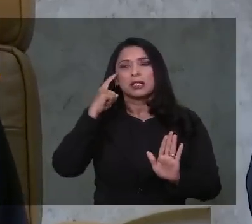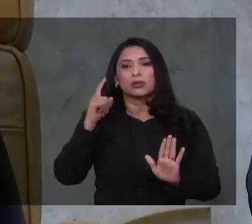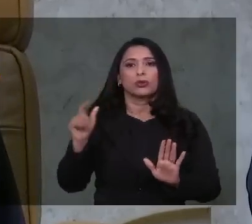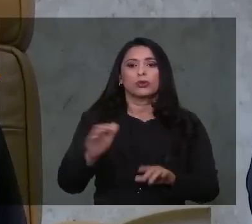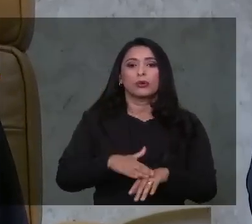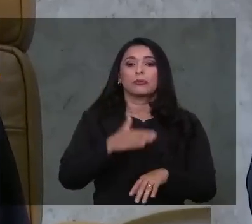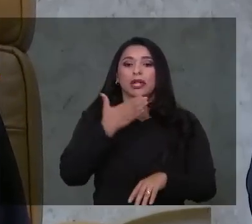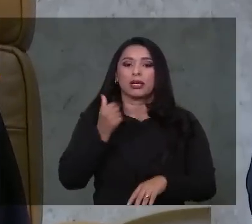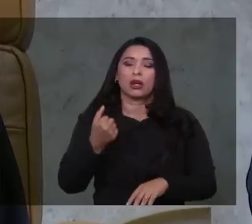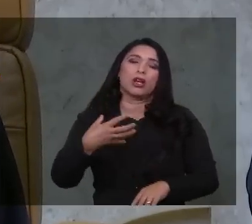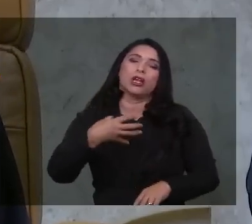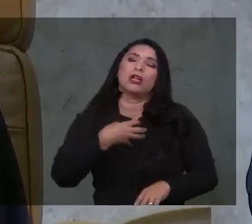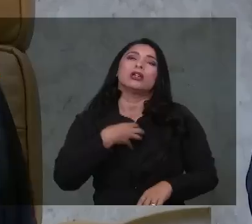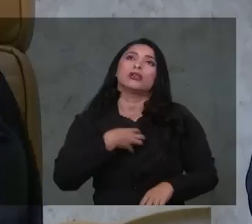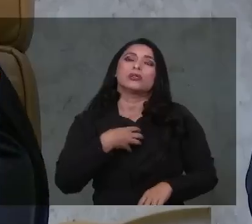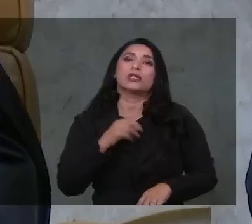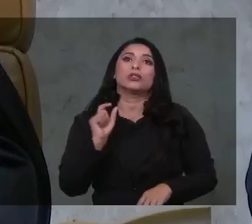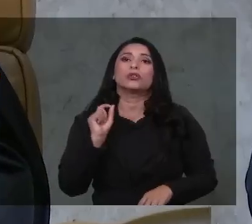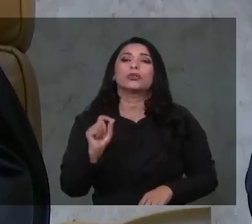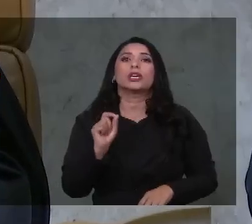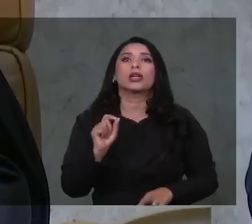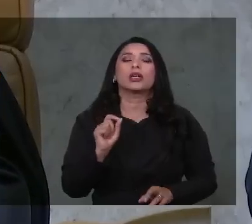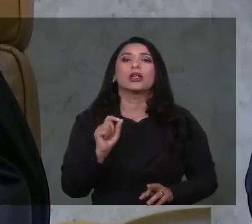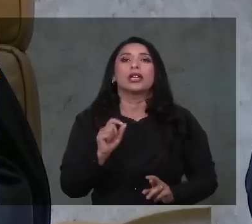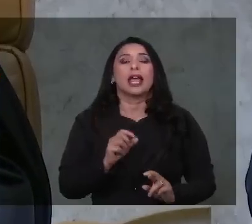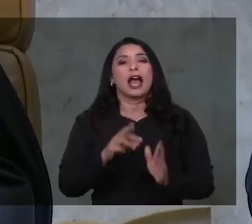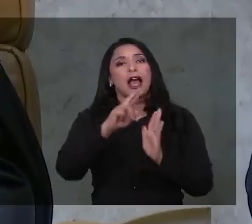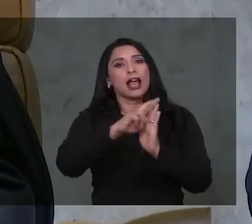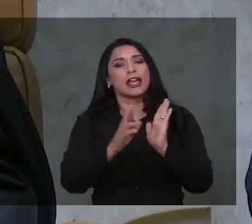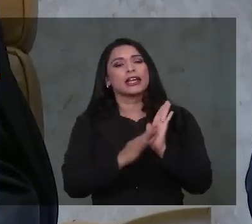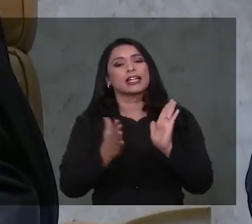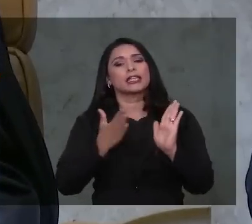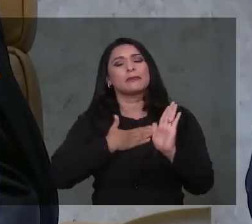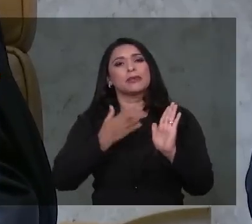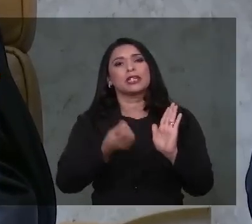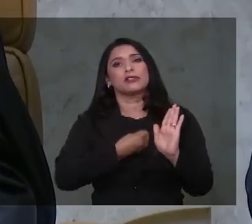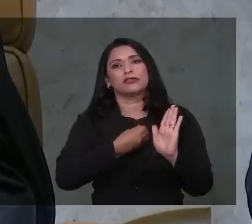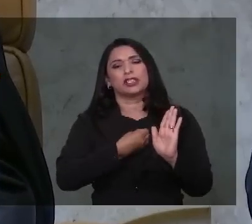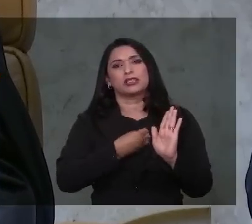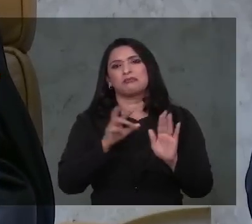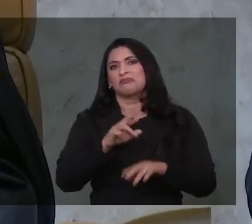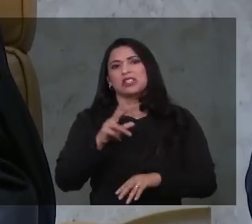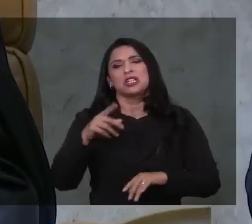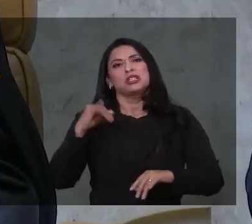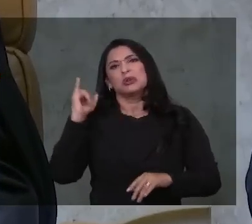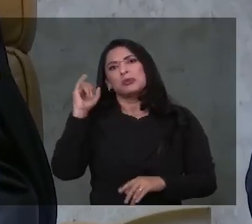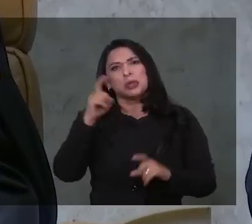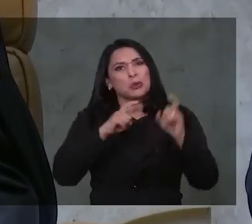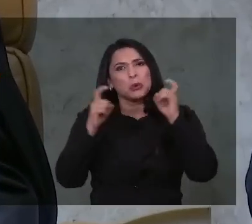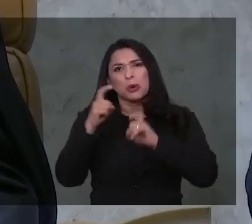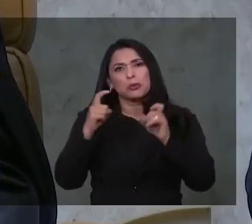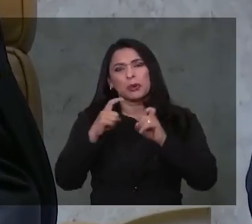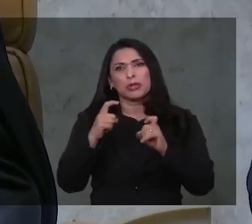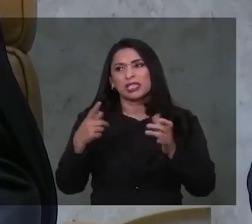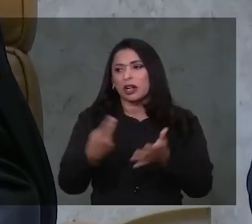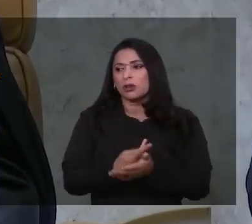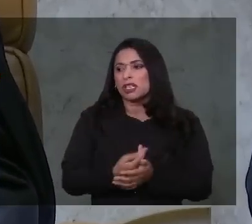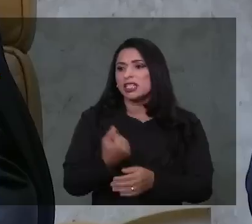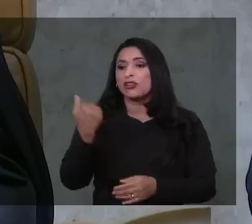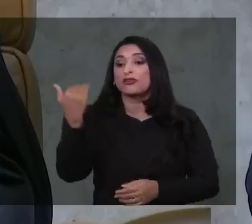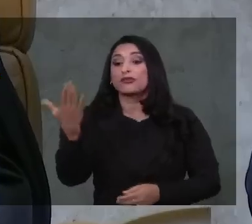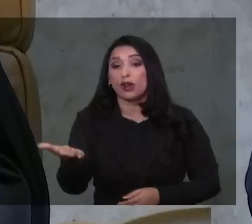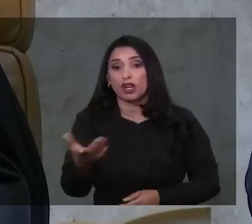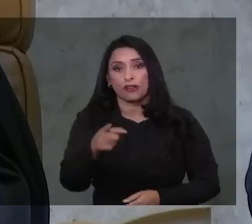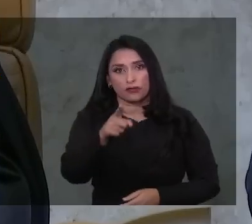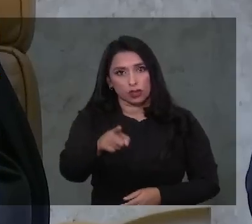a máxima que rege a minha vida. Não importa o que esteja acontecendo à sua volta. Faça você o